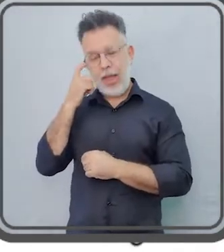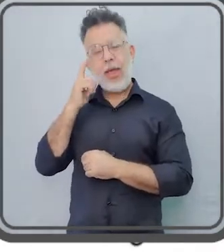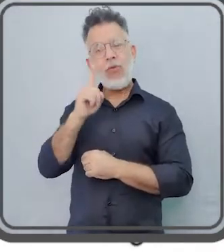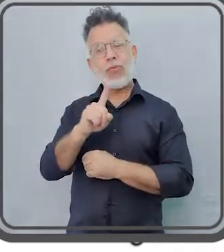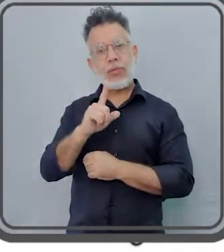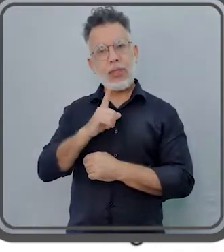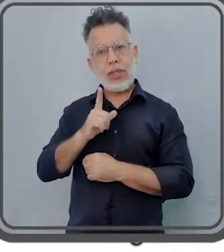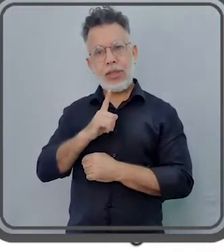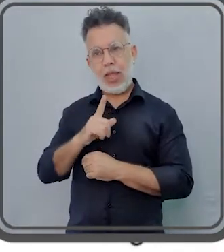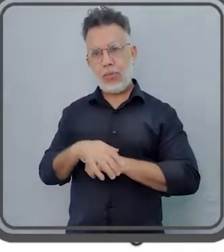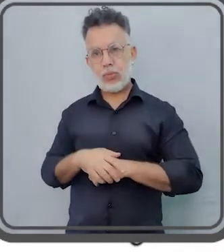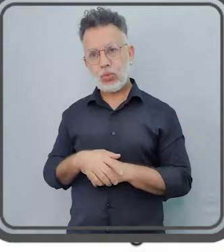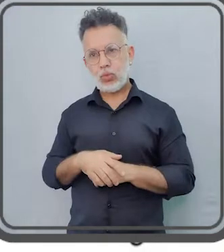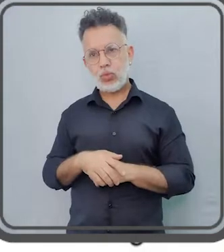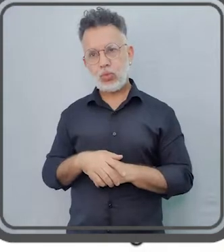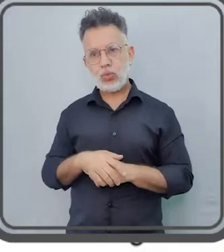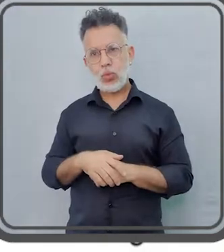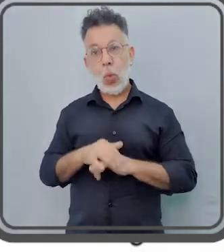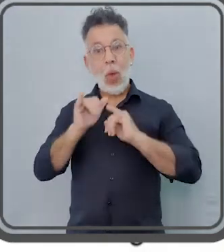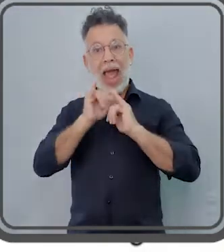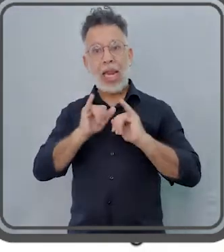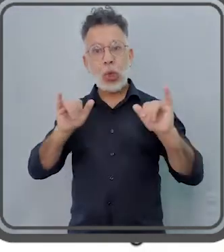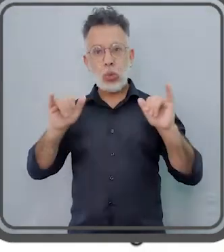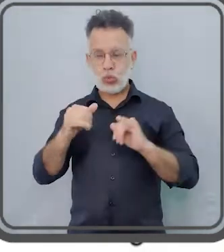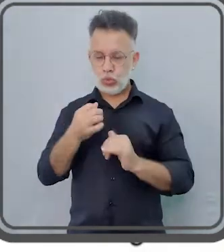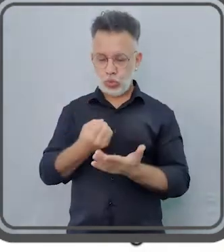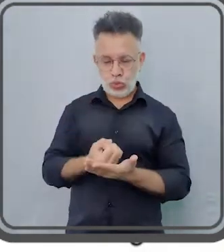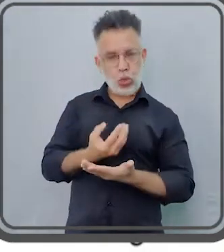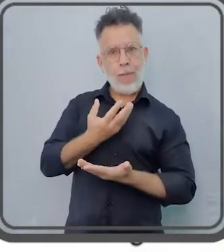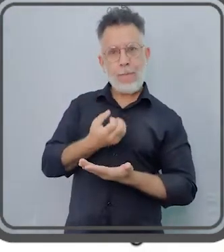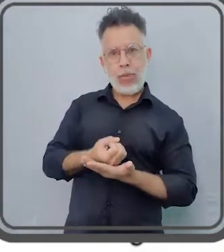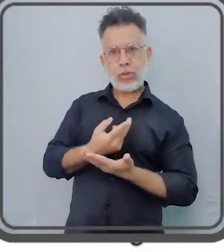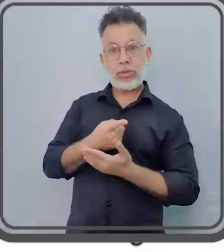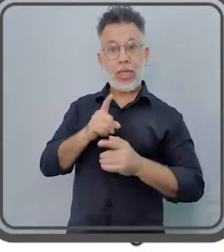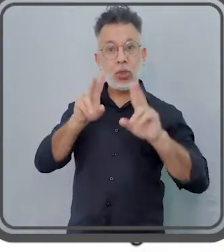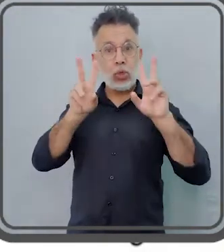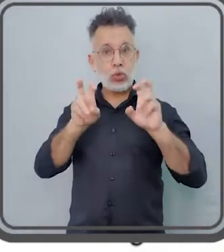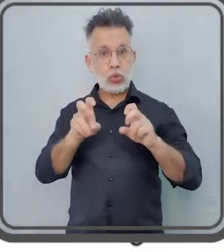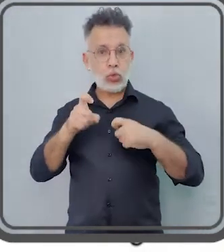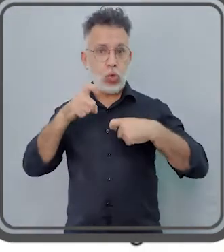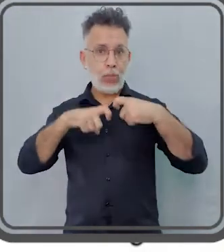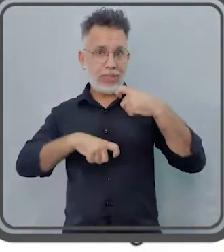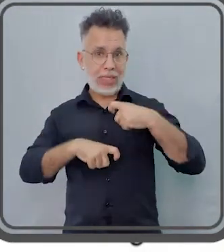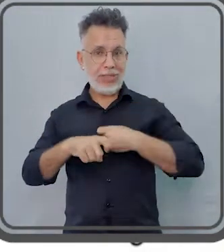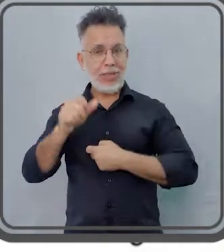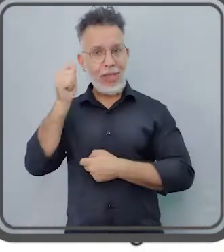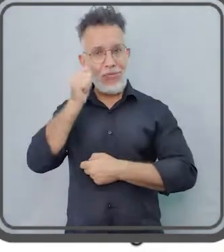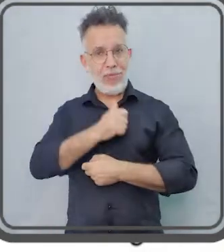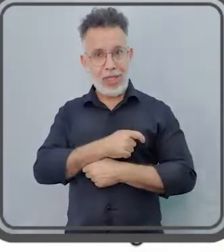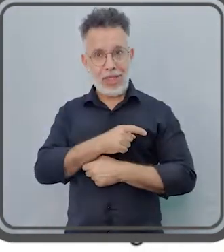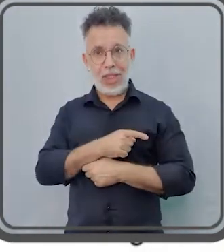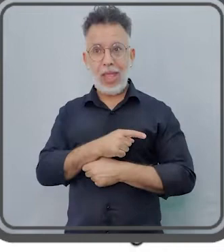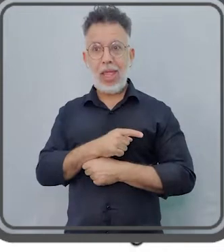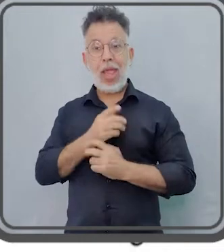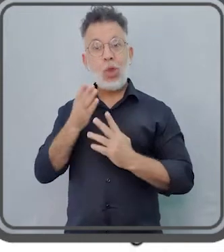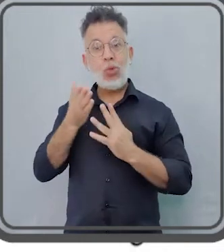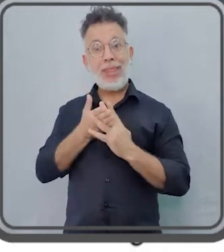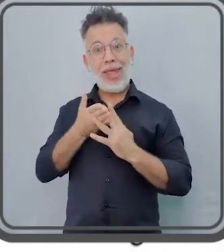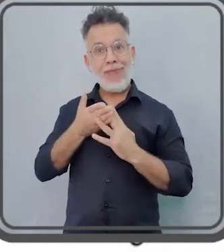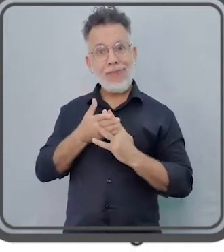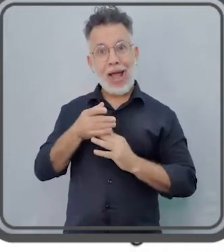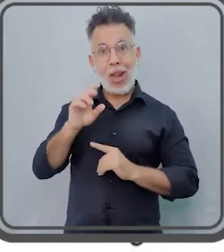um anúncio de um podcast sobre sexualidade feminina no intervalo do Fantástico. Assim, aquilo foi,